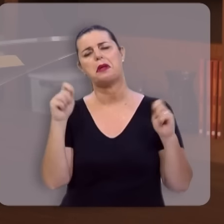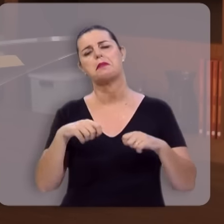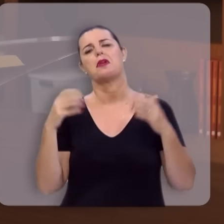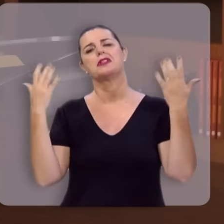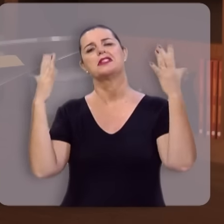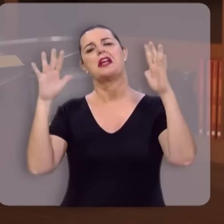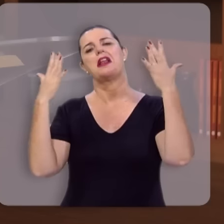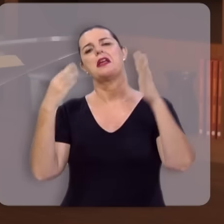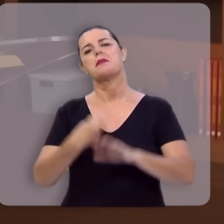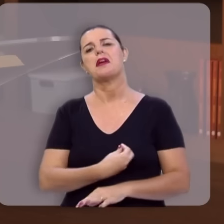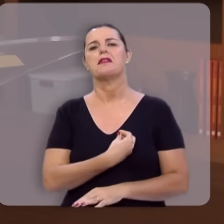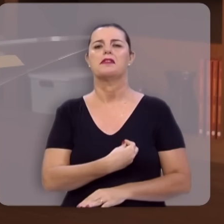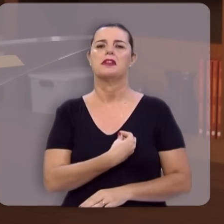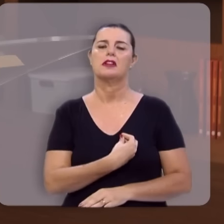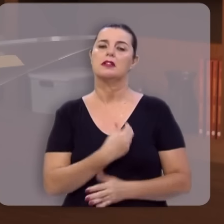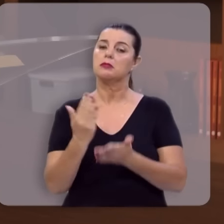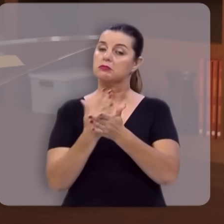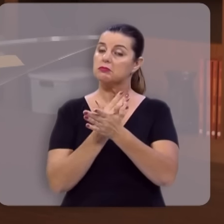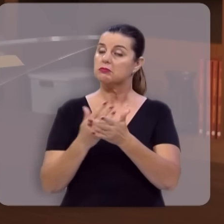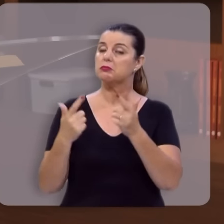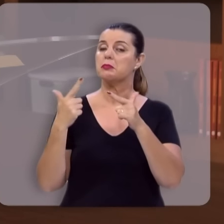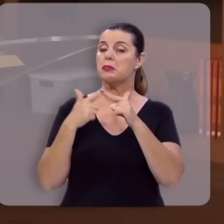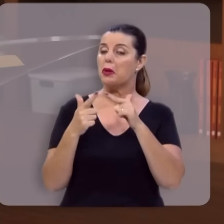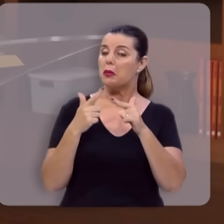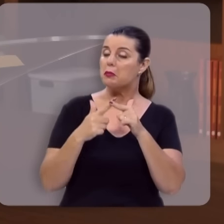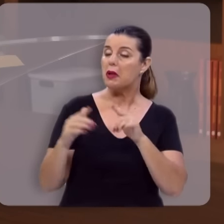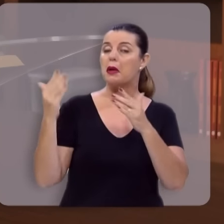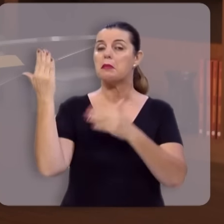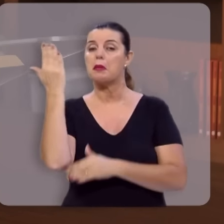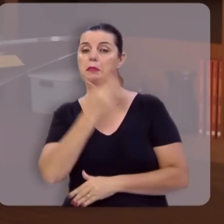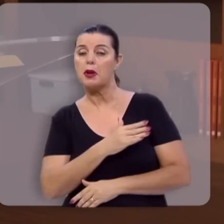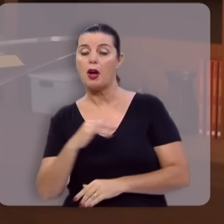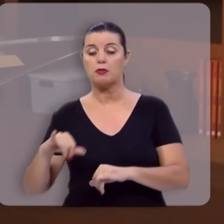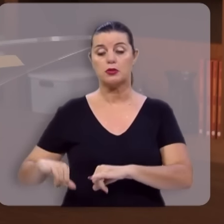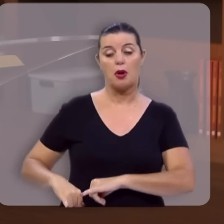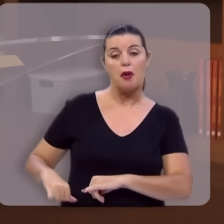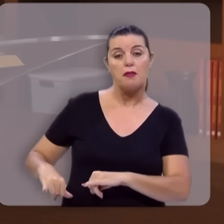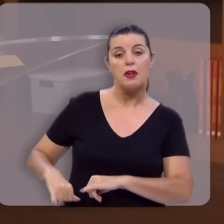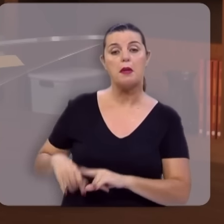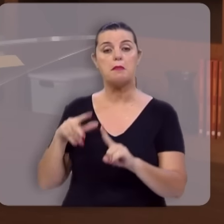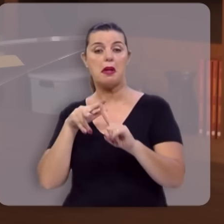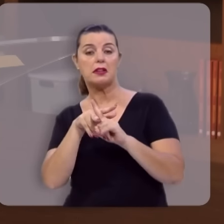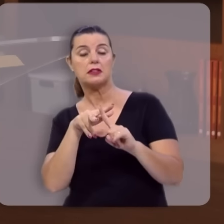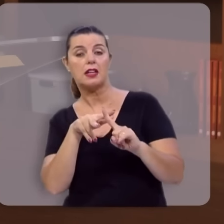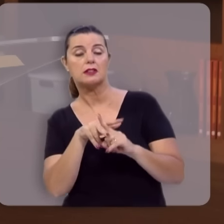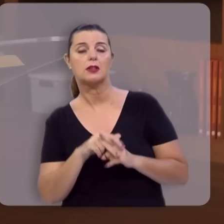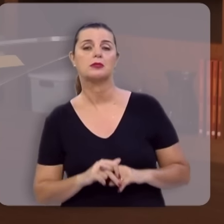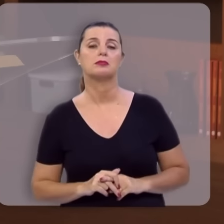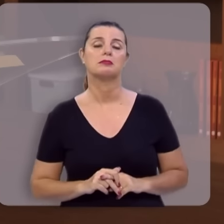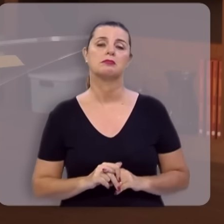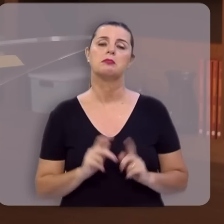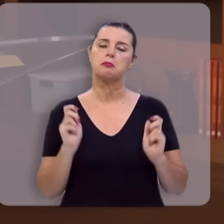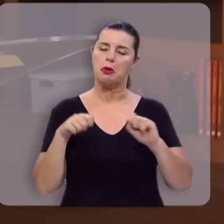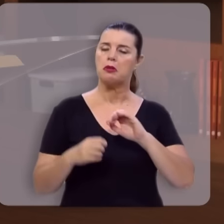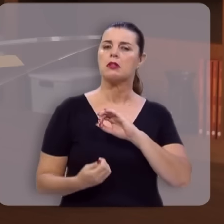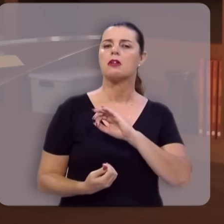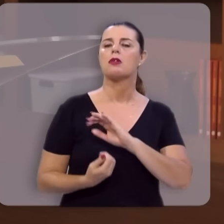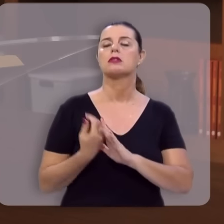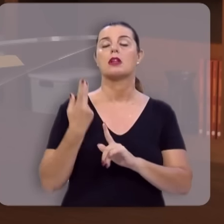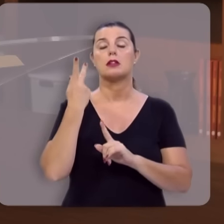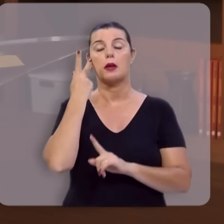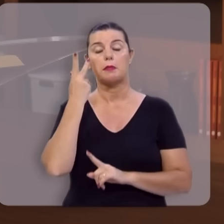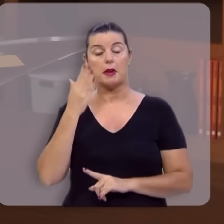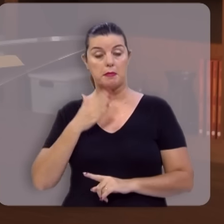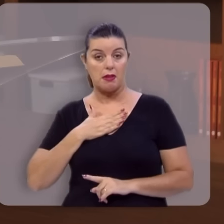pode celebrar a vida, apesar das lutas, das provas, das dores, das enfermidades, das perseguições. Porque